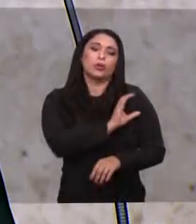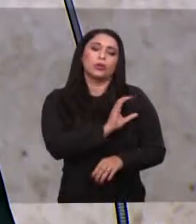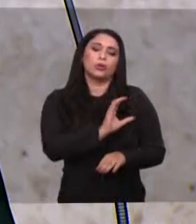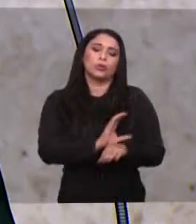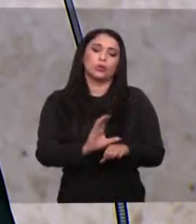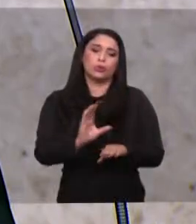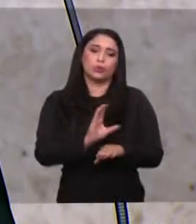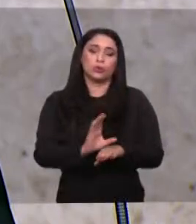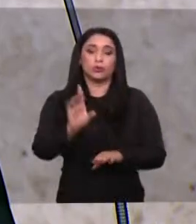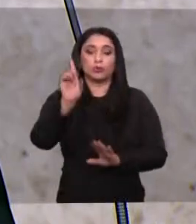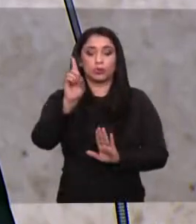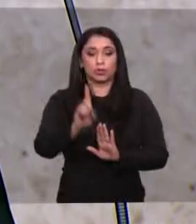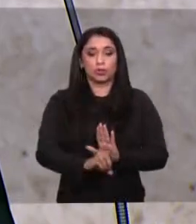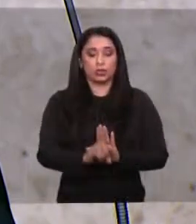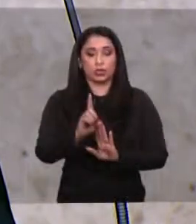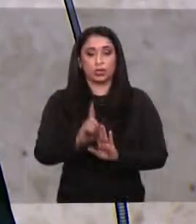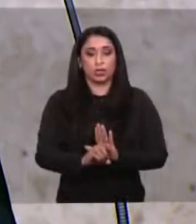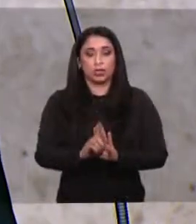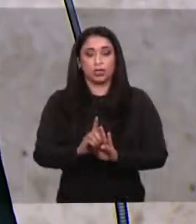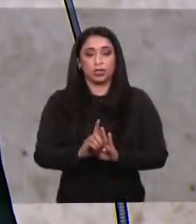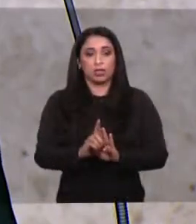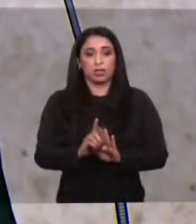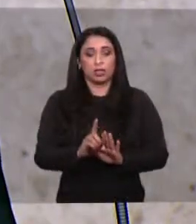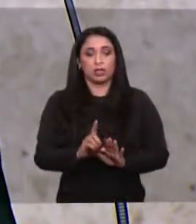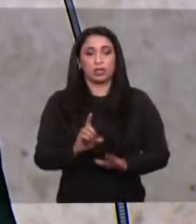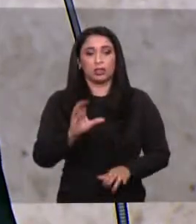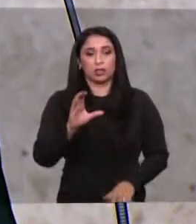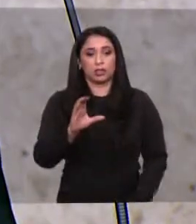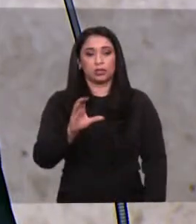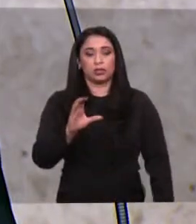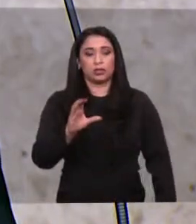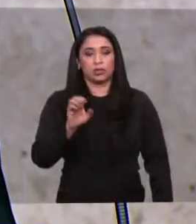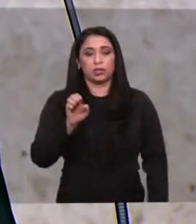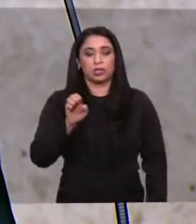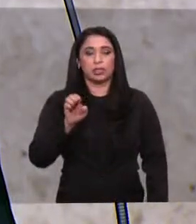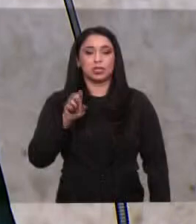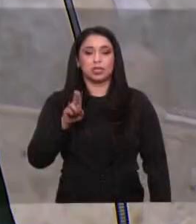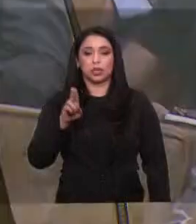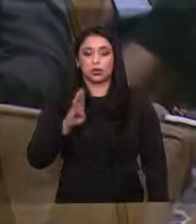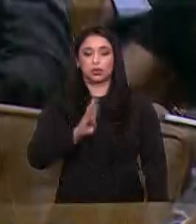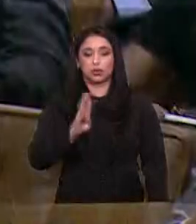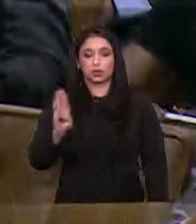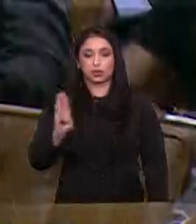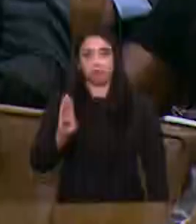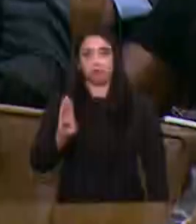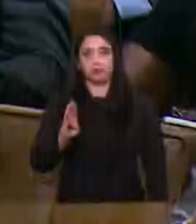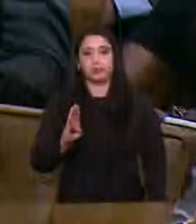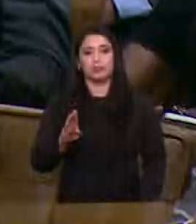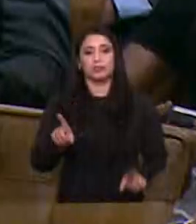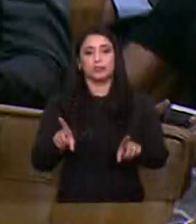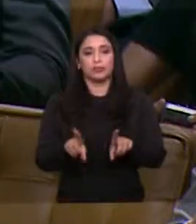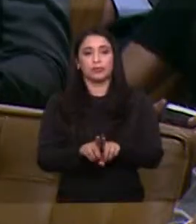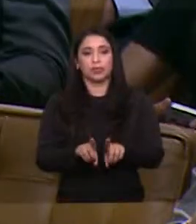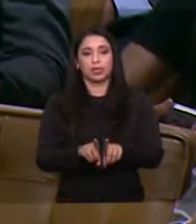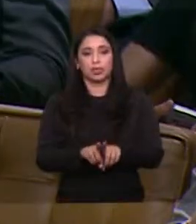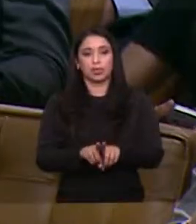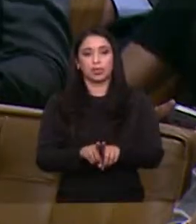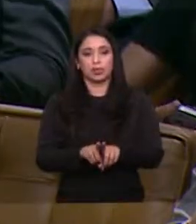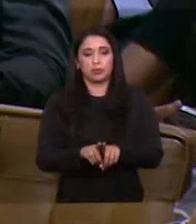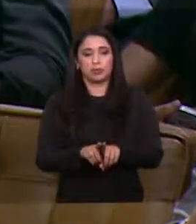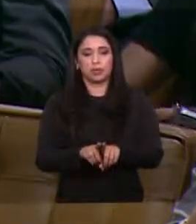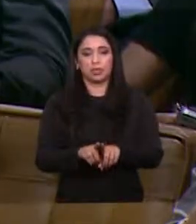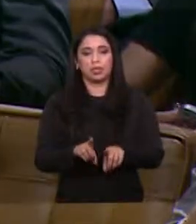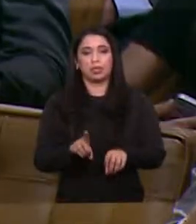de Direito do Centro de Ensino Unificado de Brasília, o CEUB, e do Centro Universitário